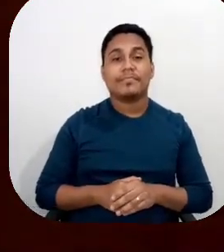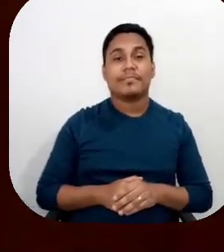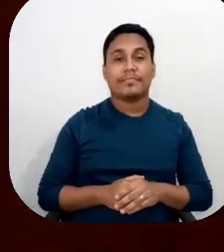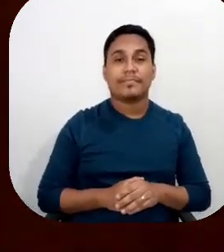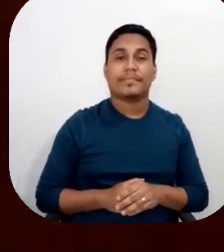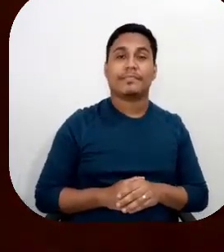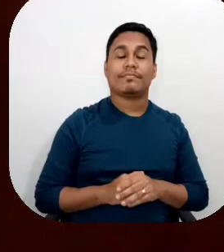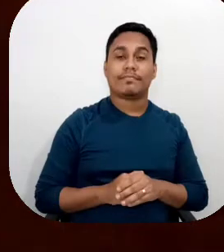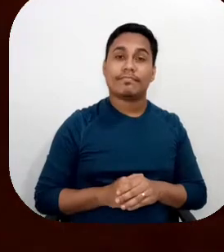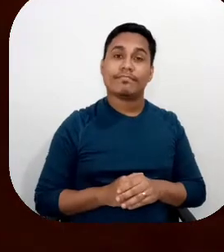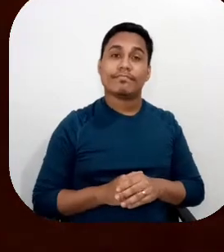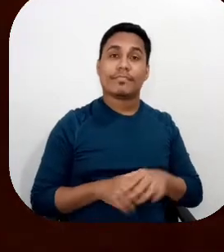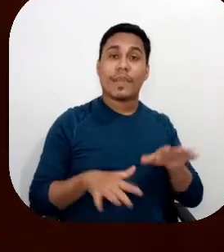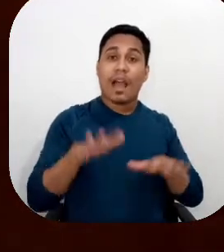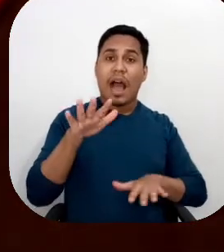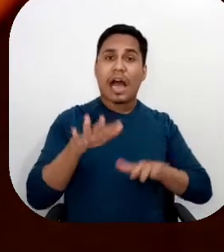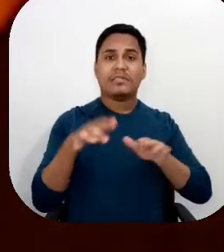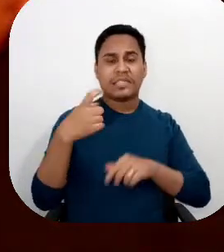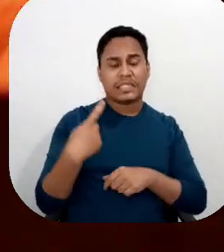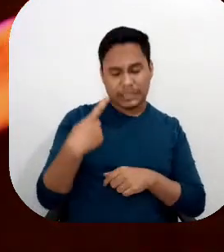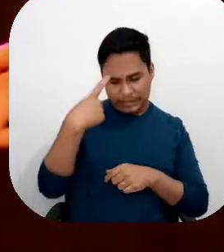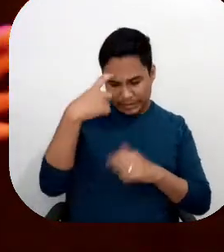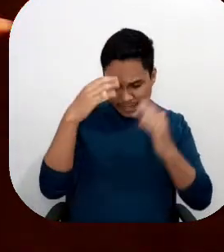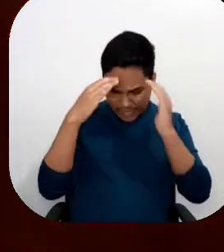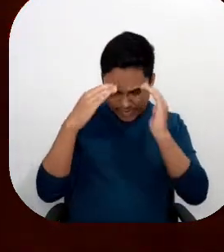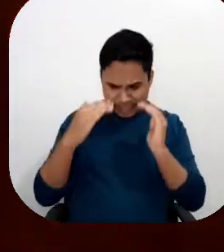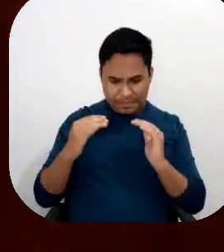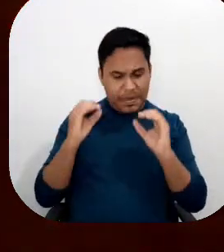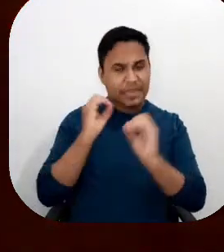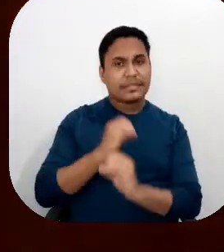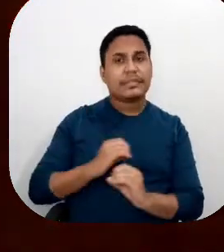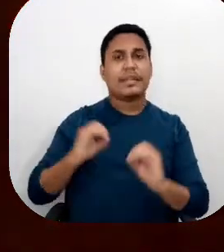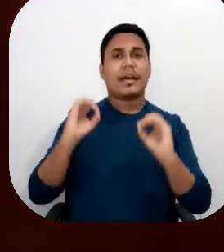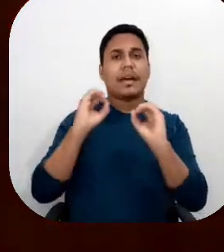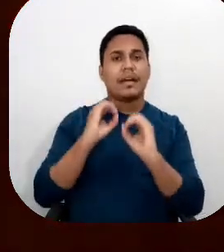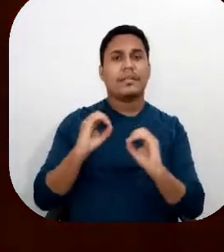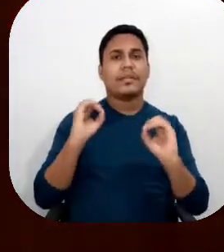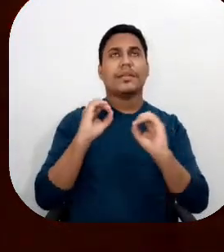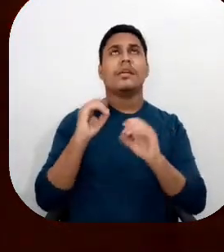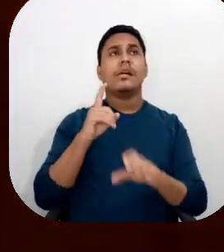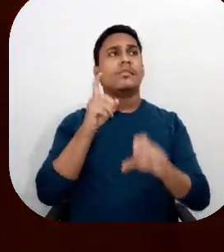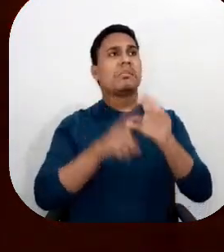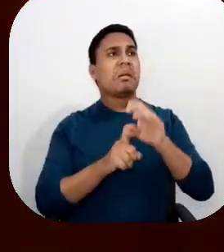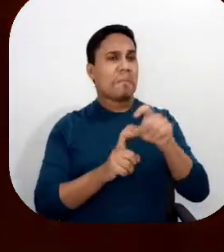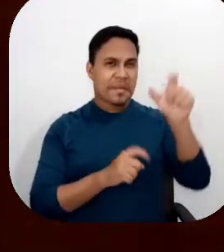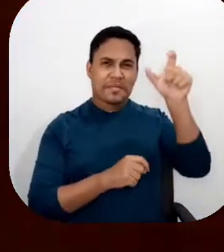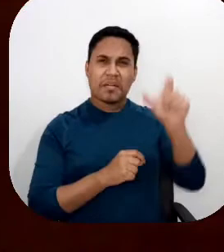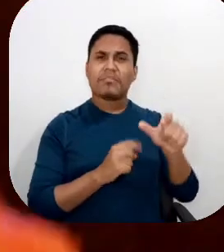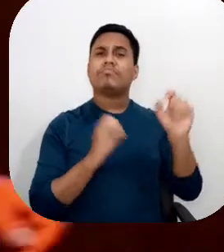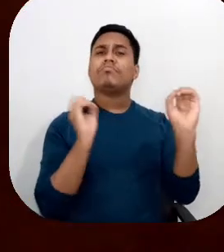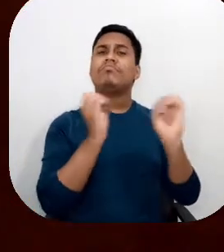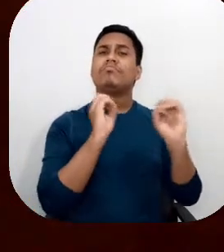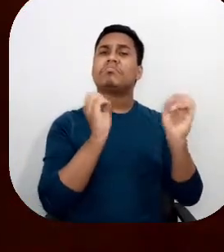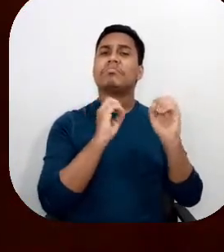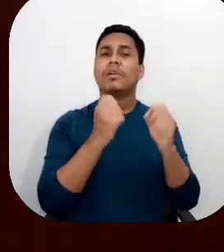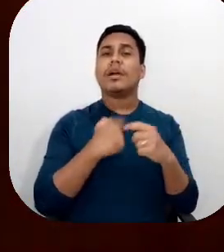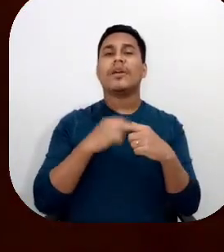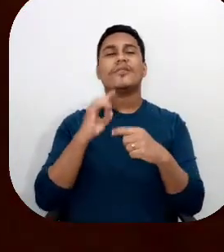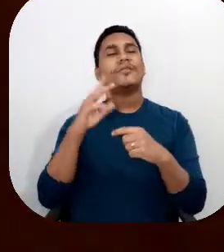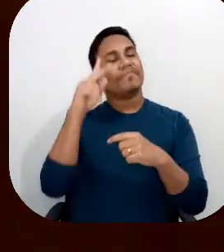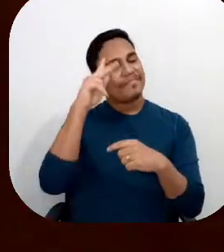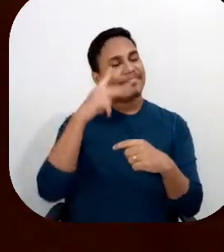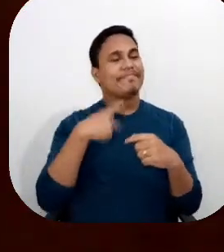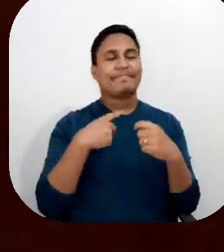às vezes eu não respeito a minha mente e ela não precisa mais de nada, a não ser ficar